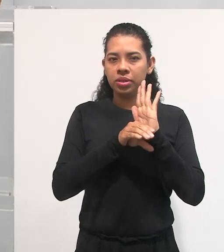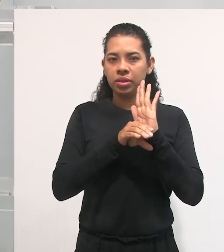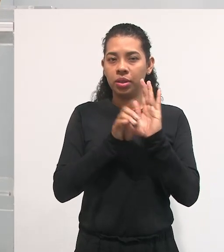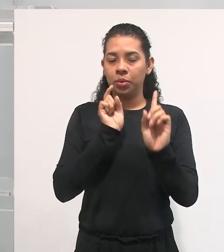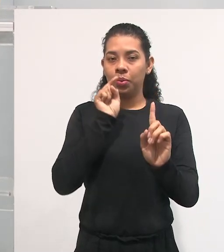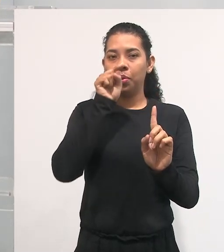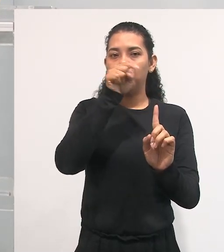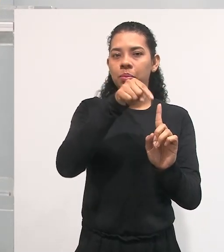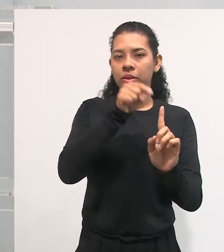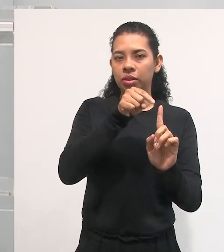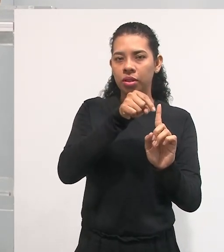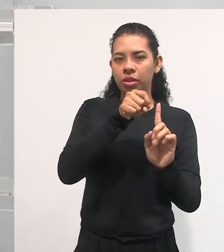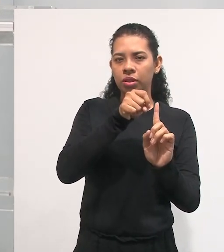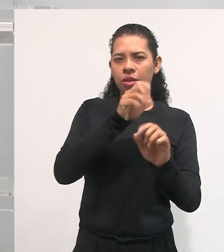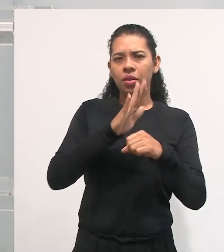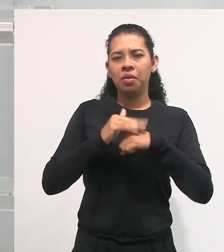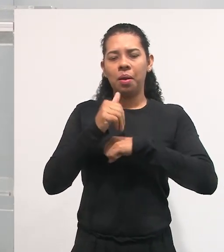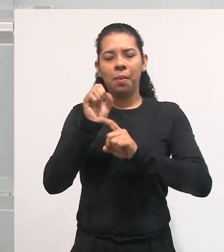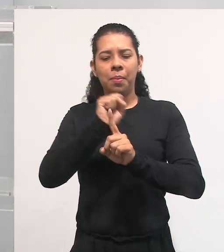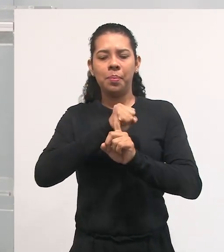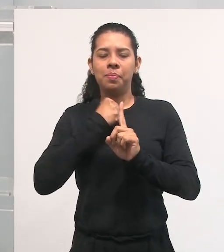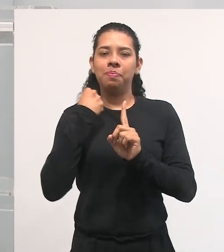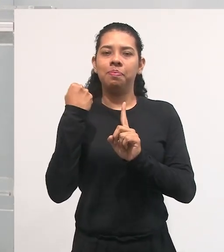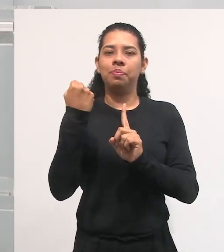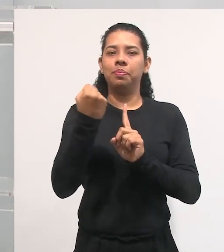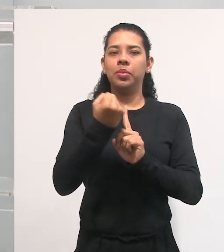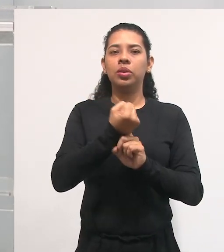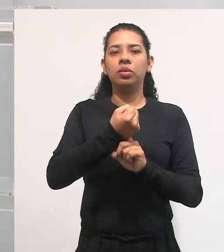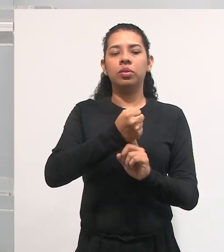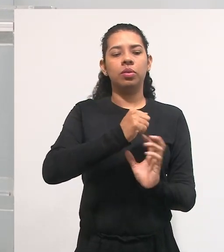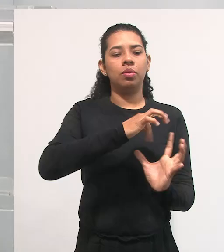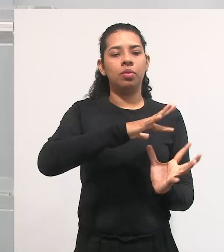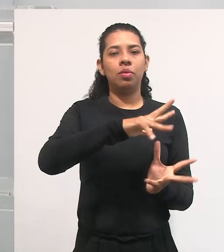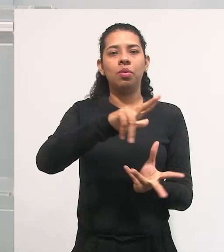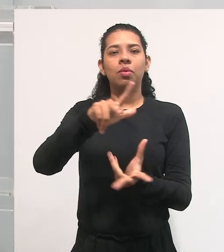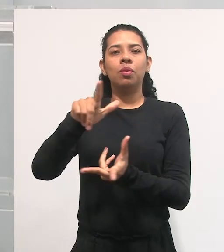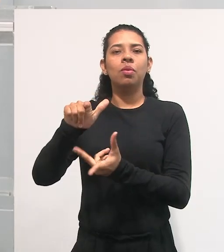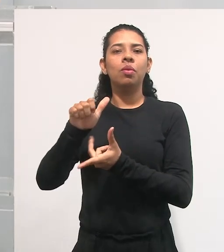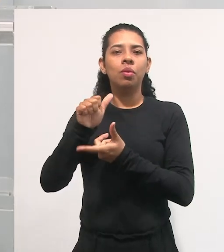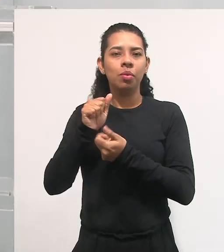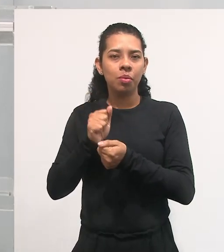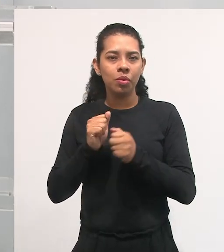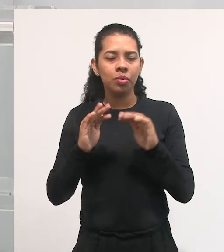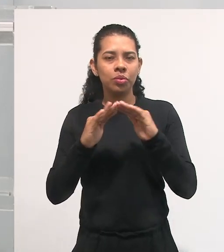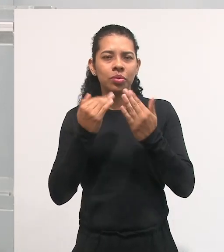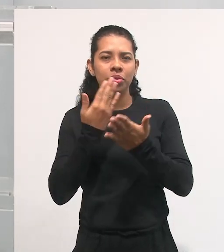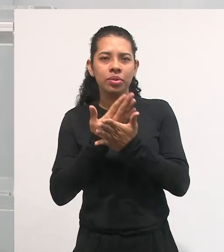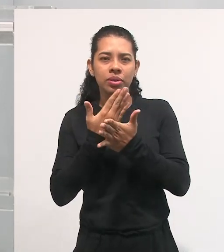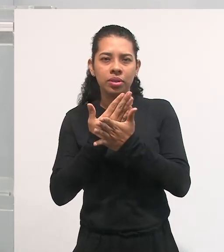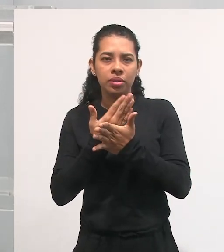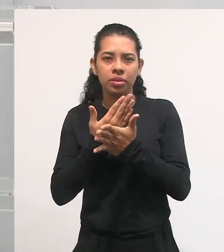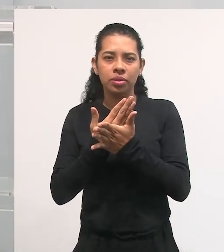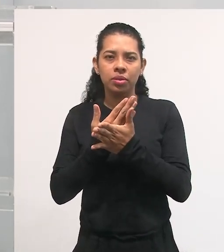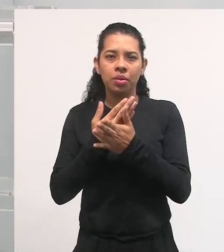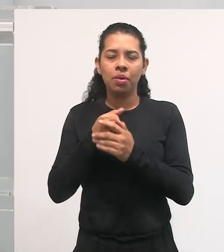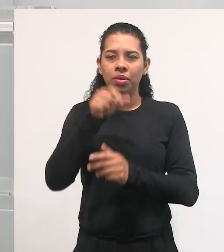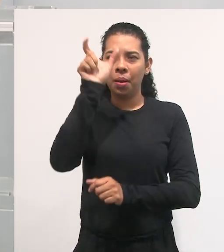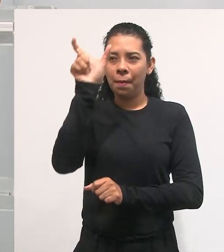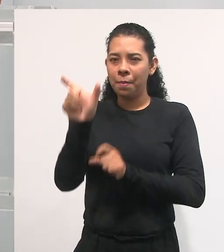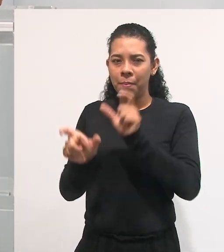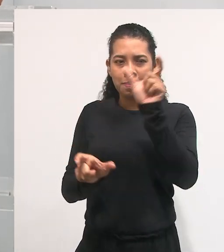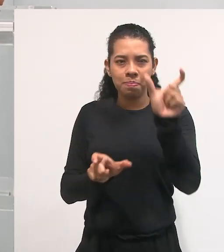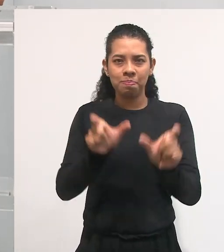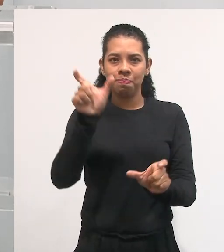é a a a perspectiva de sociedade a perspectiva de mundo a perspectiva de escola a concepção de